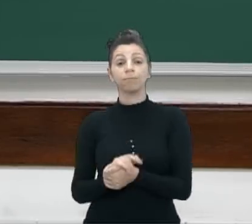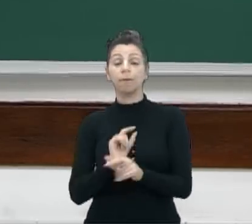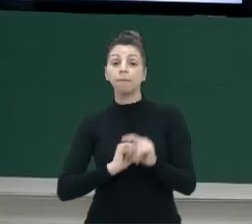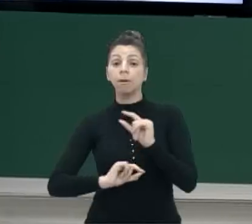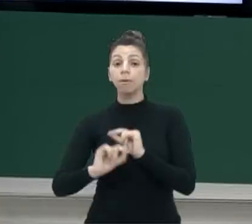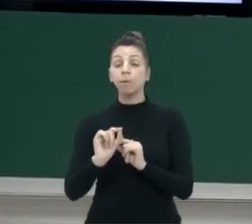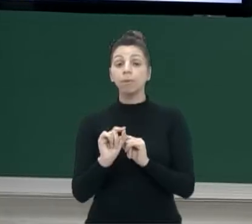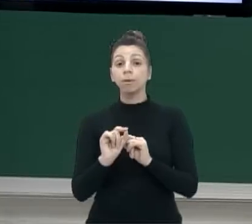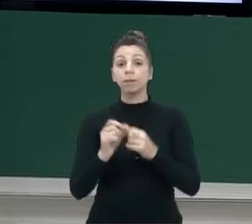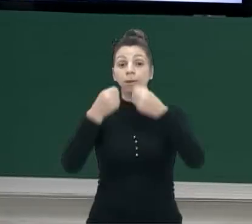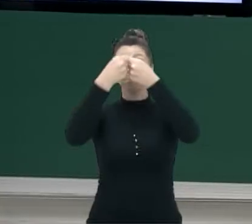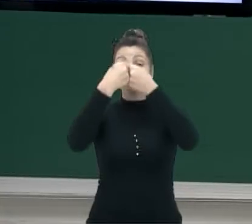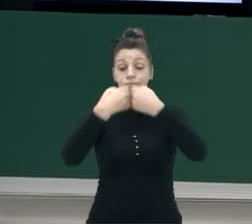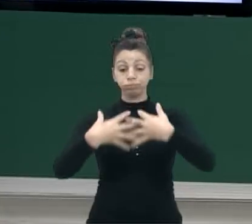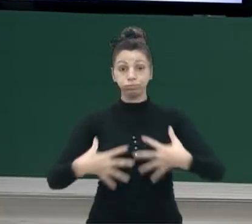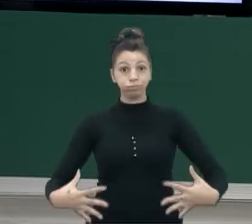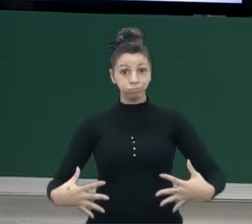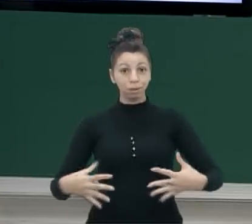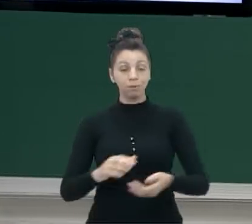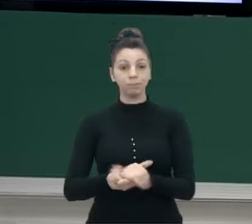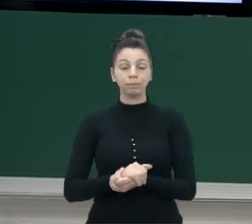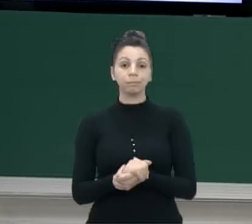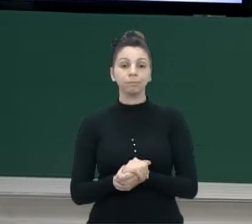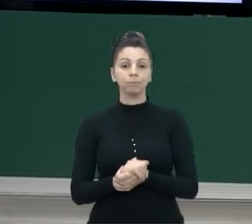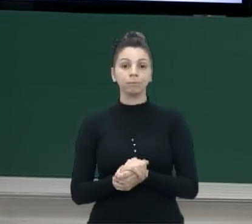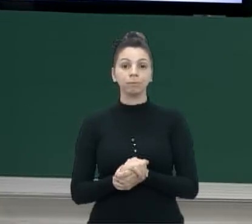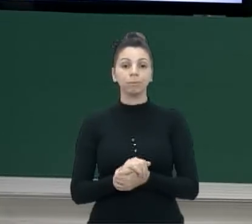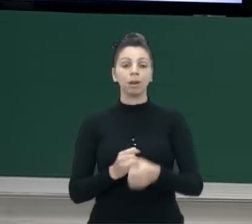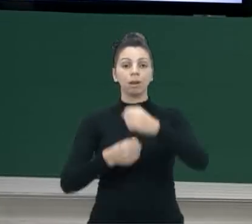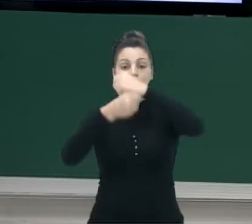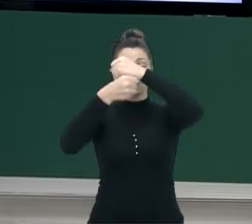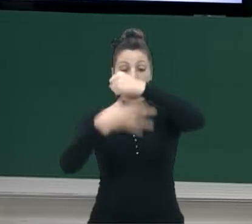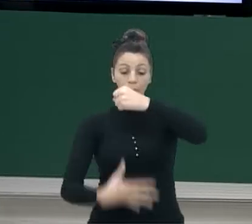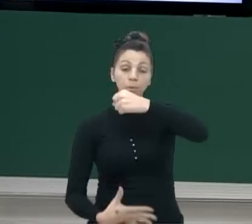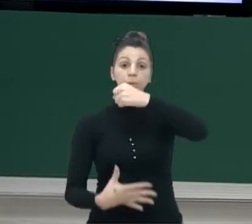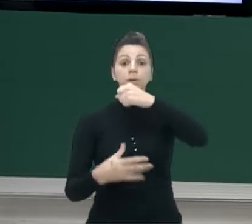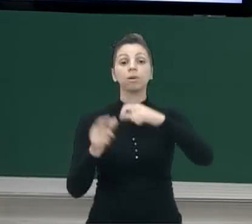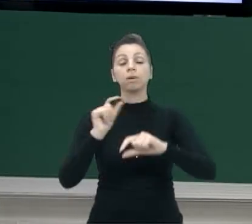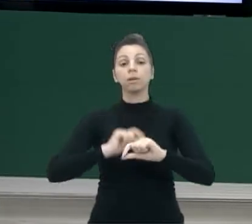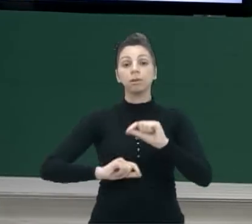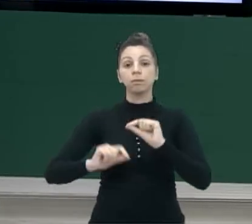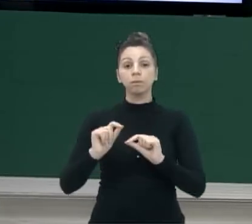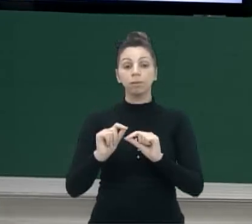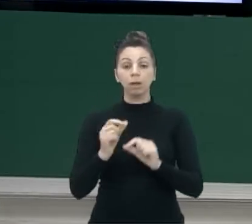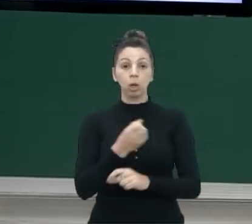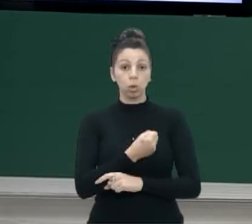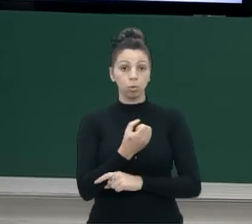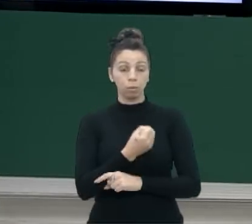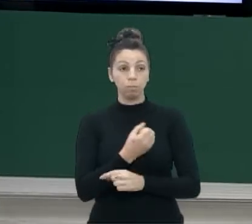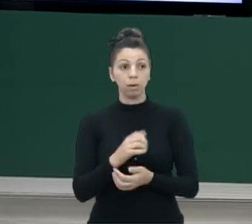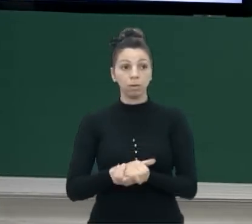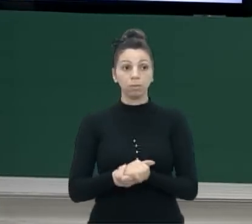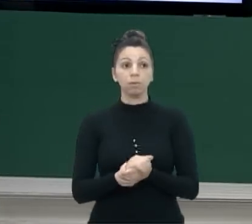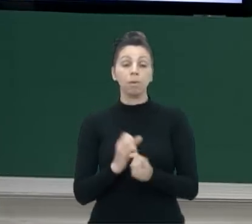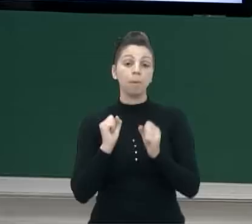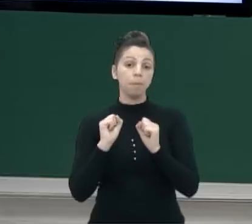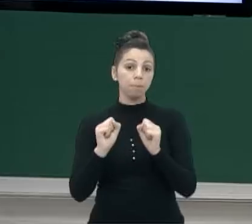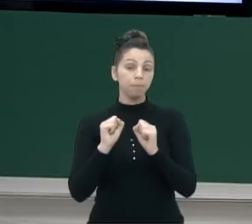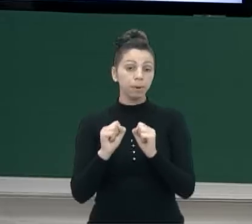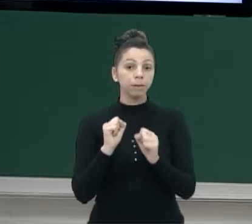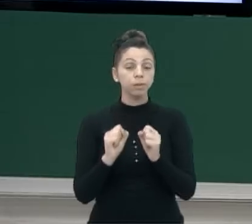de decomposição. E quando a gente fala em decomposição de fatores primos, eu posso usar essa ferramenta